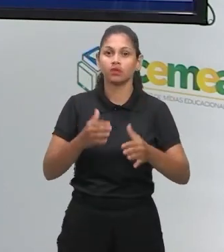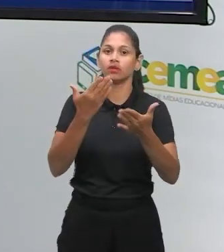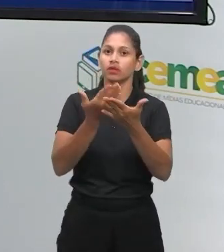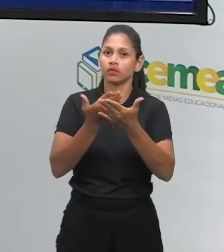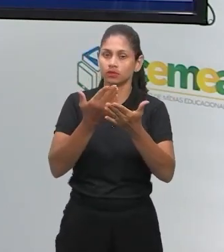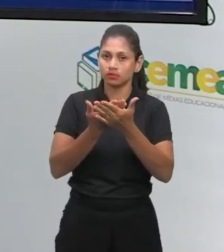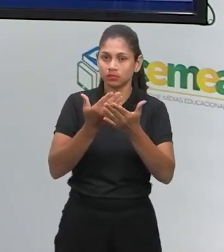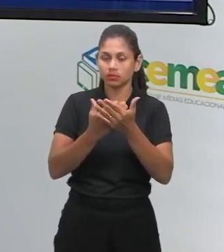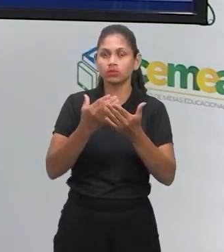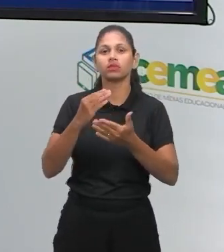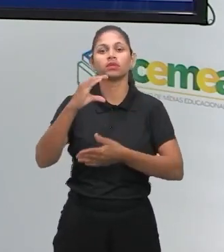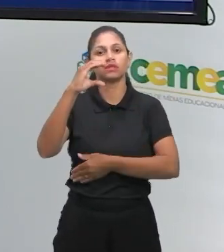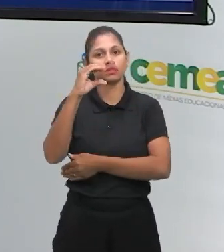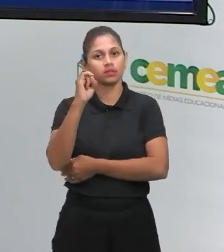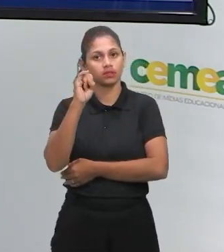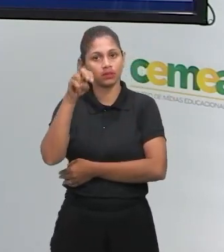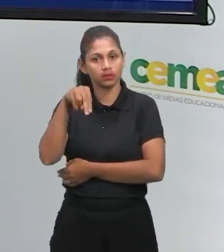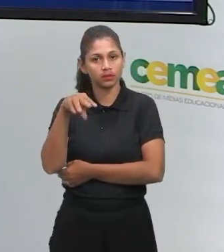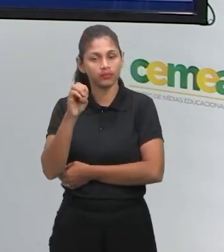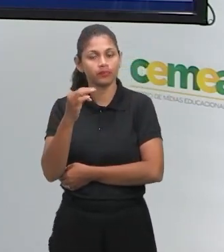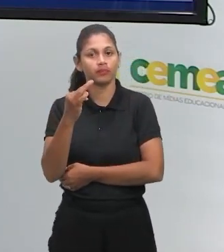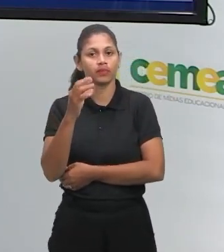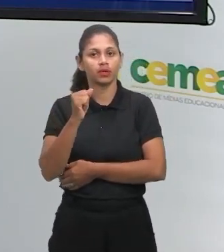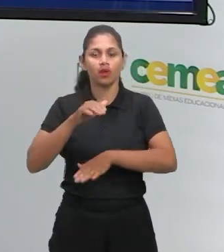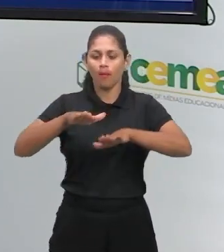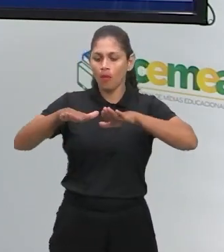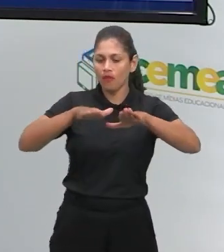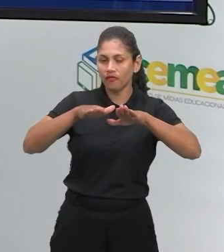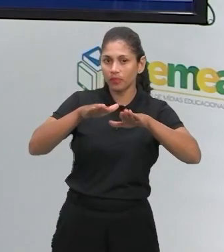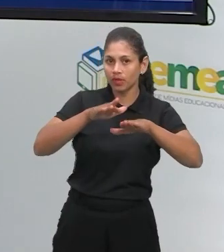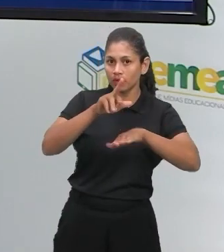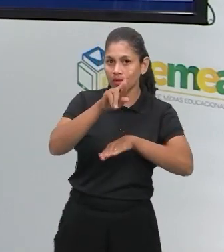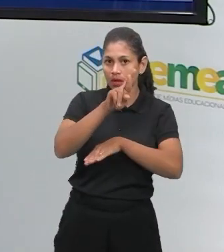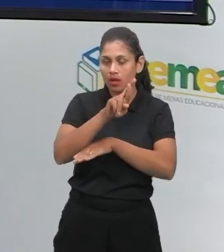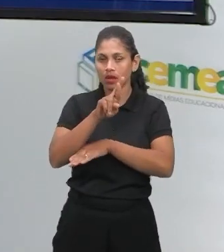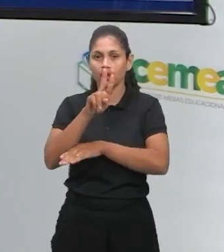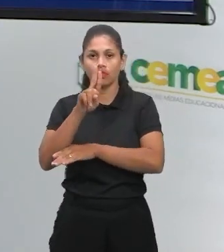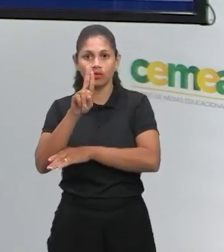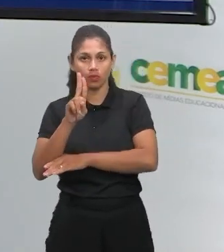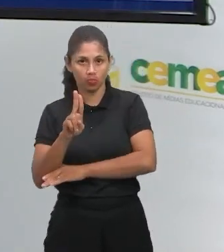sobre cinemática de partículas, né? Movimento retilíneo